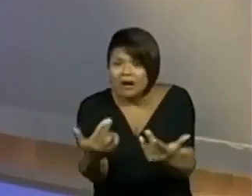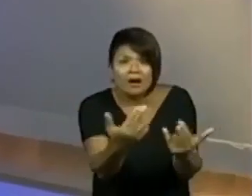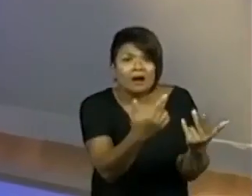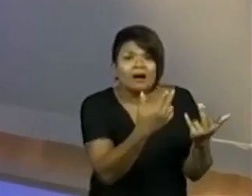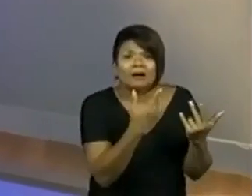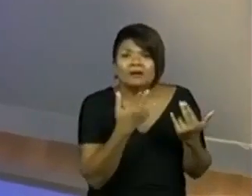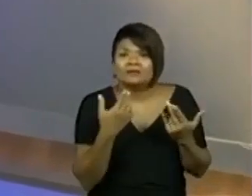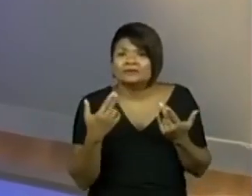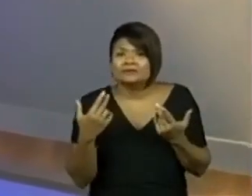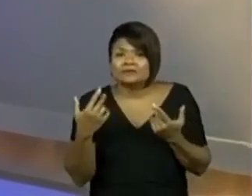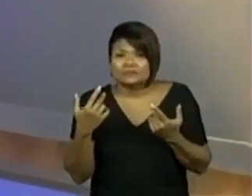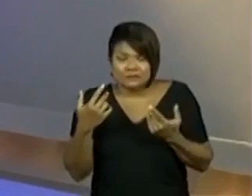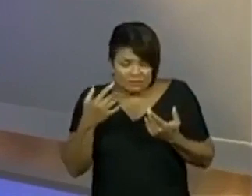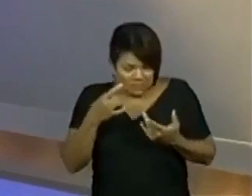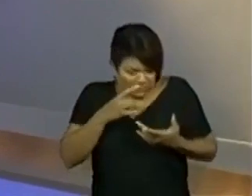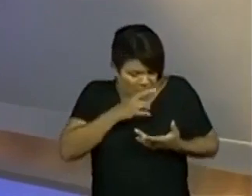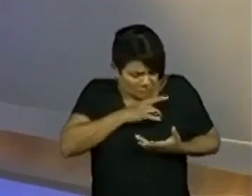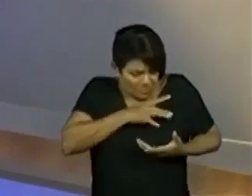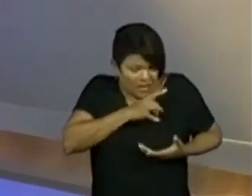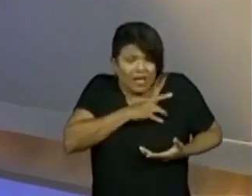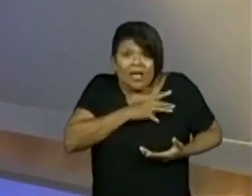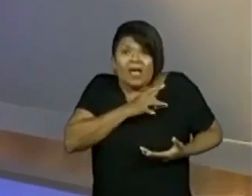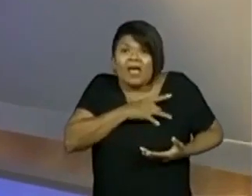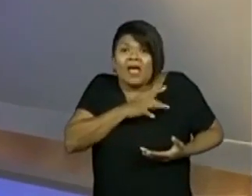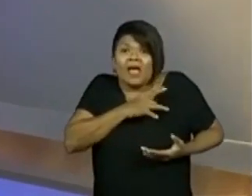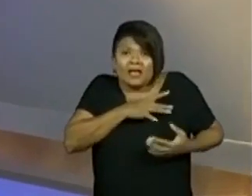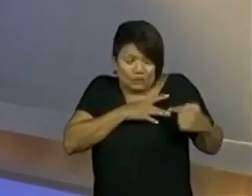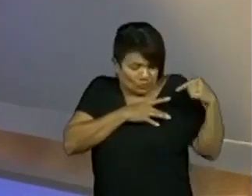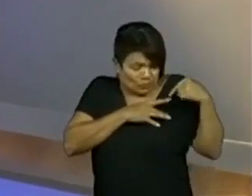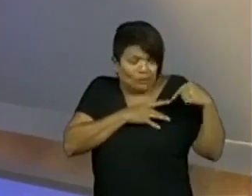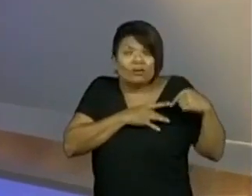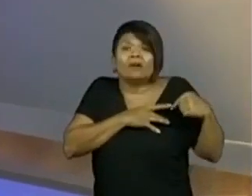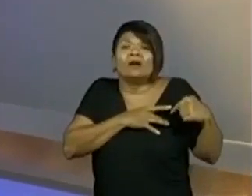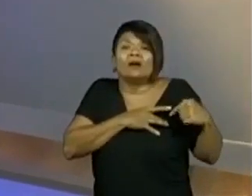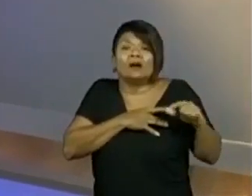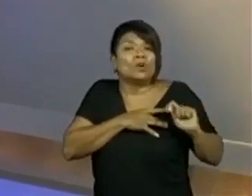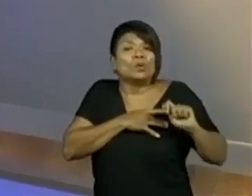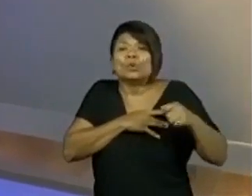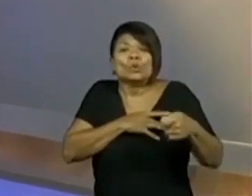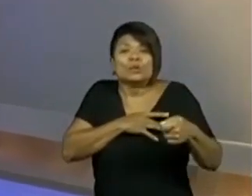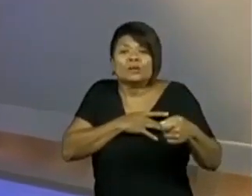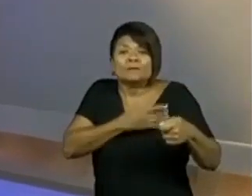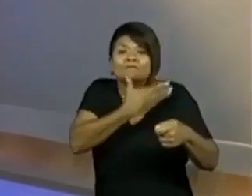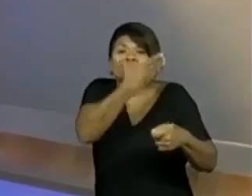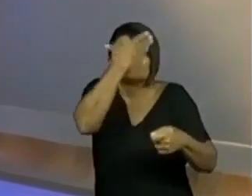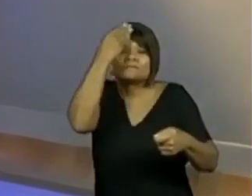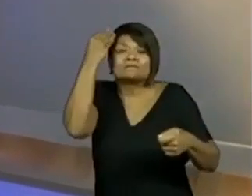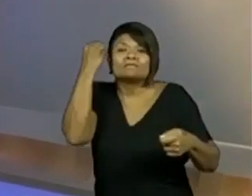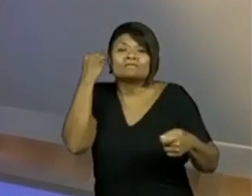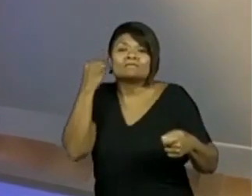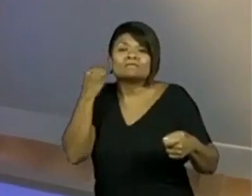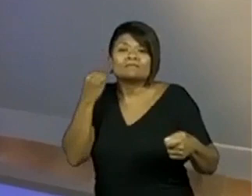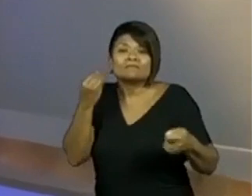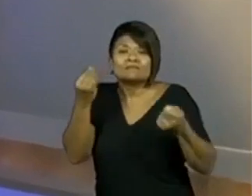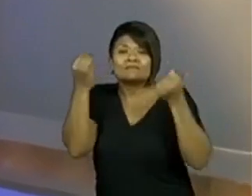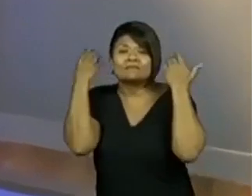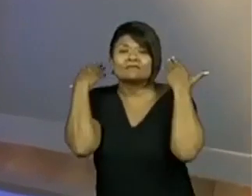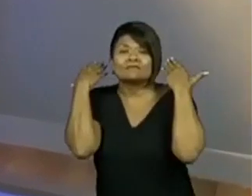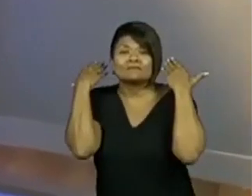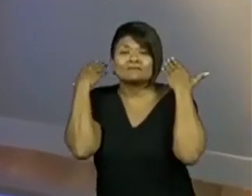medo é o esquecimento. E a cura